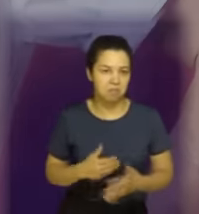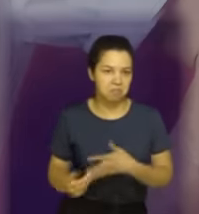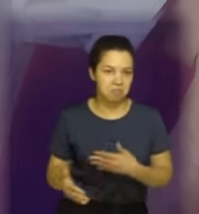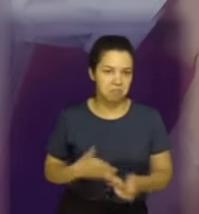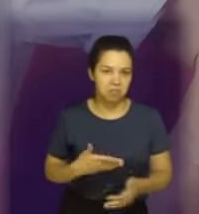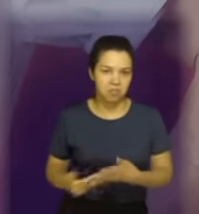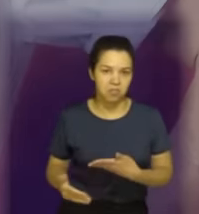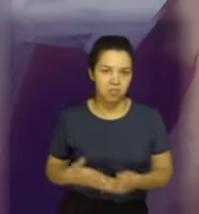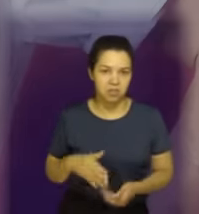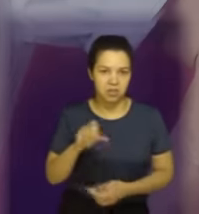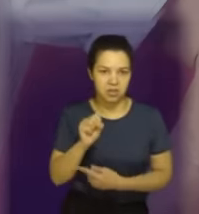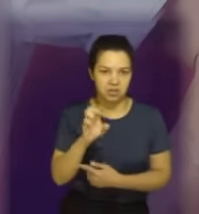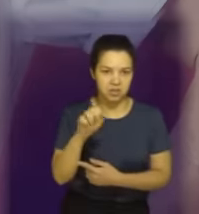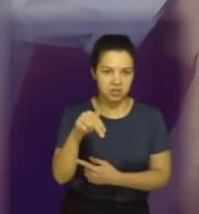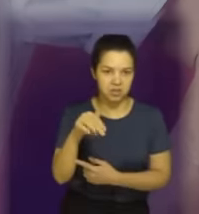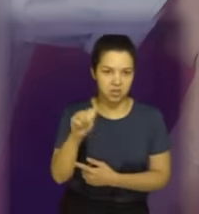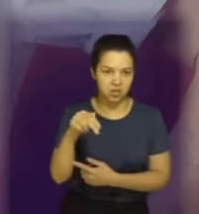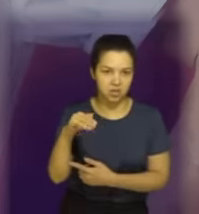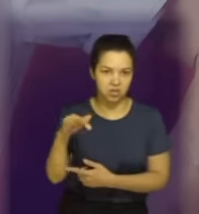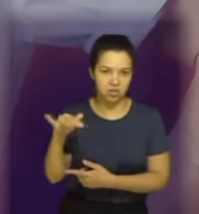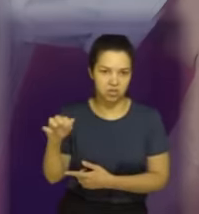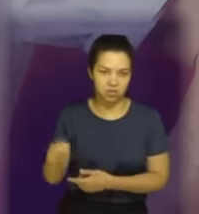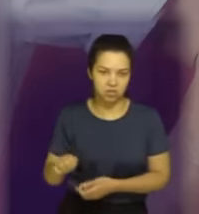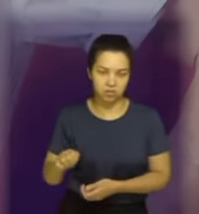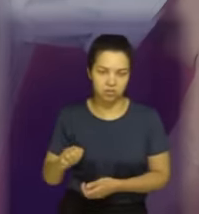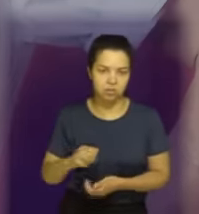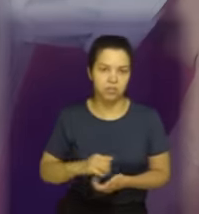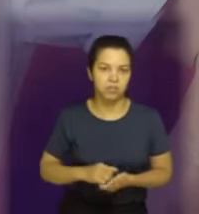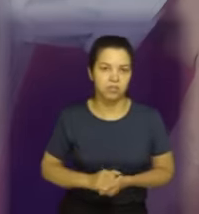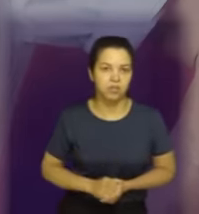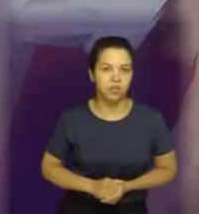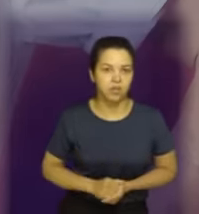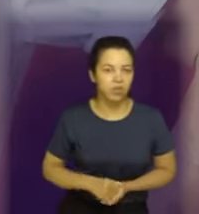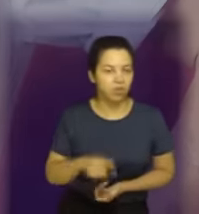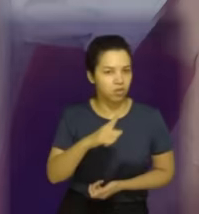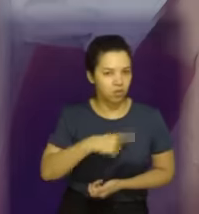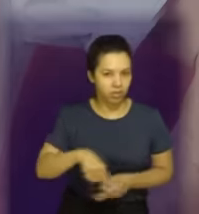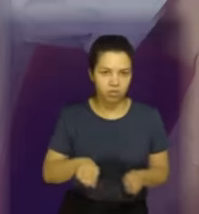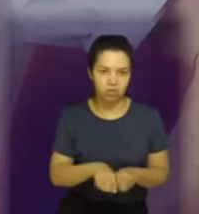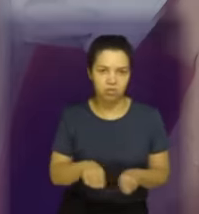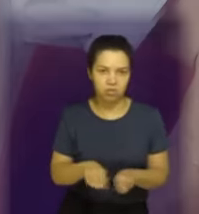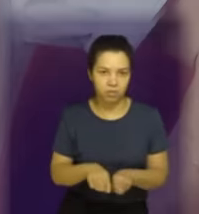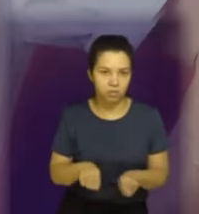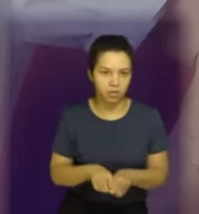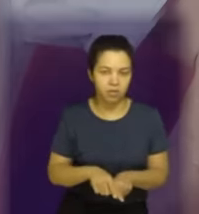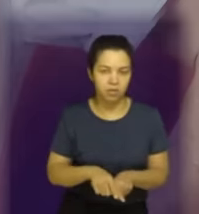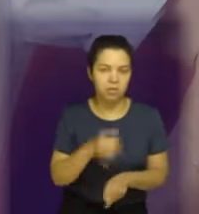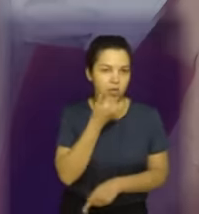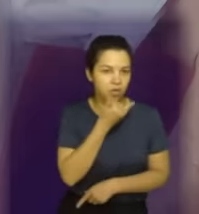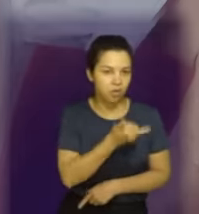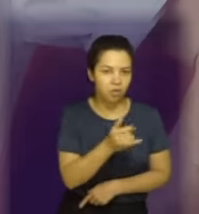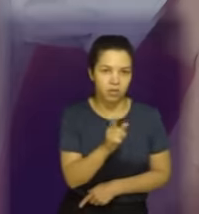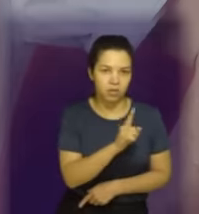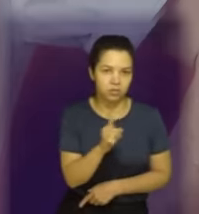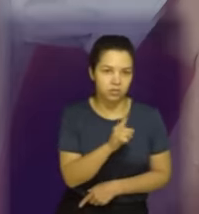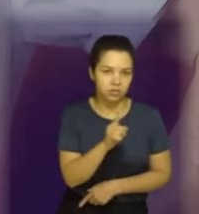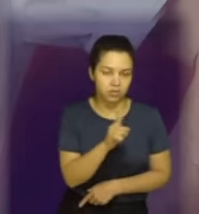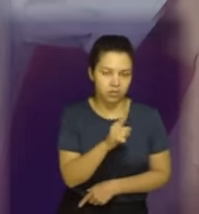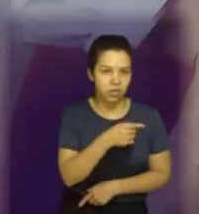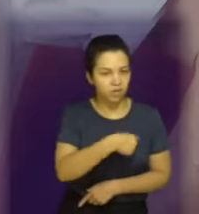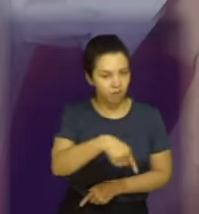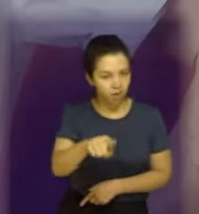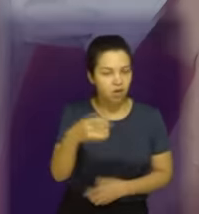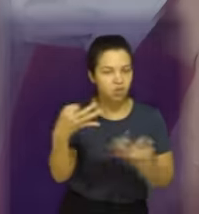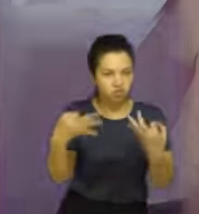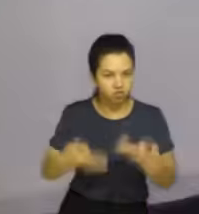também não vamos perdoá-lo. Vamos dar a ele a excelente oportunidade de provar na justiça, sustentar as acusações que